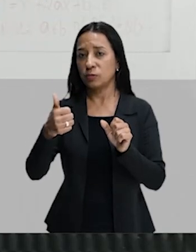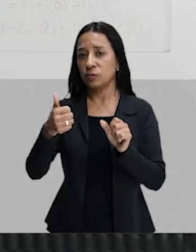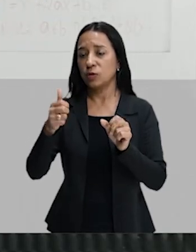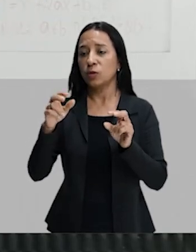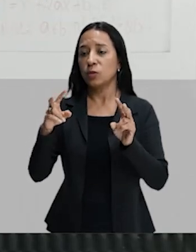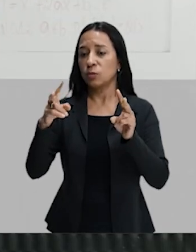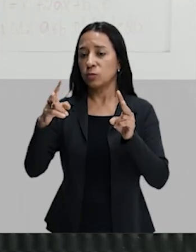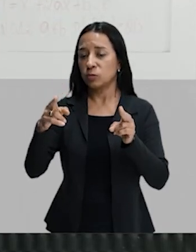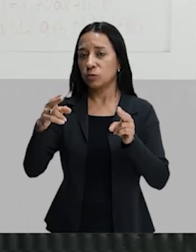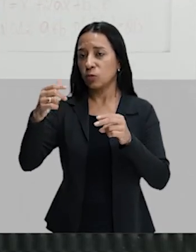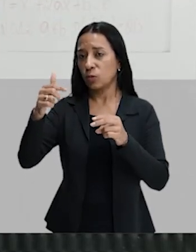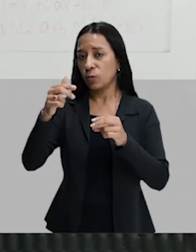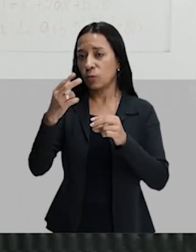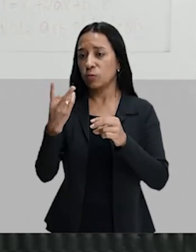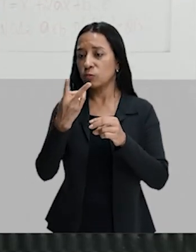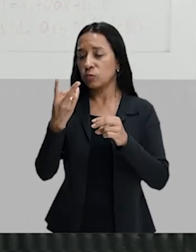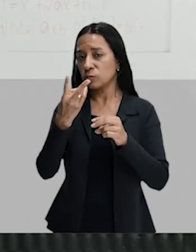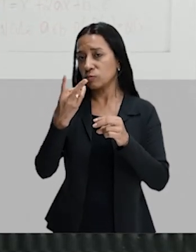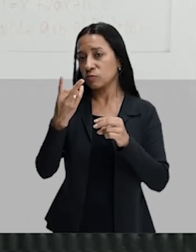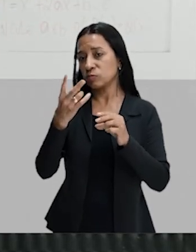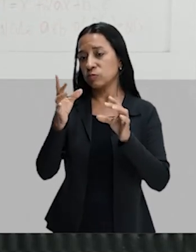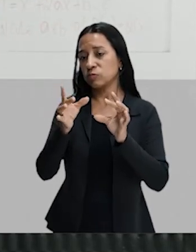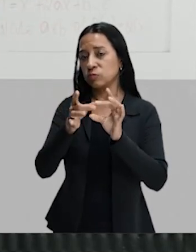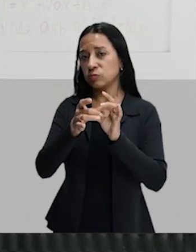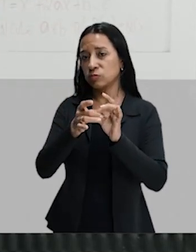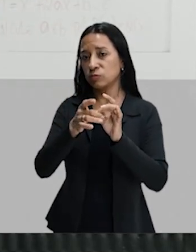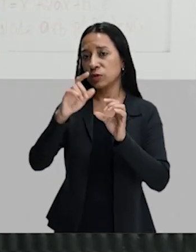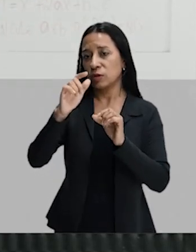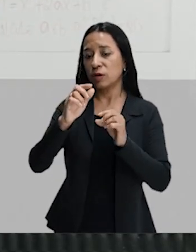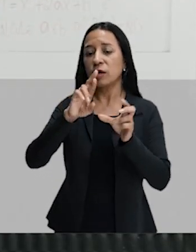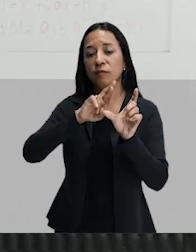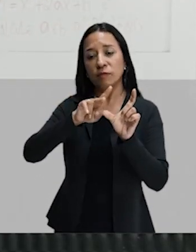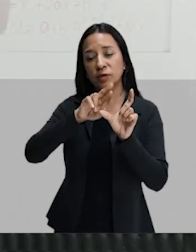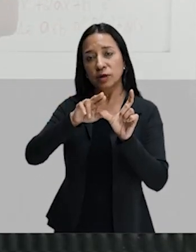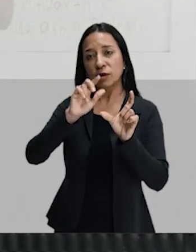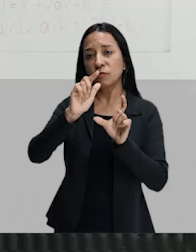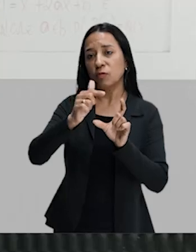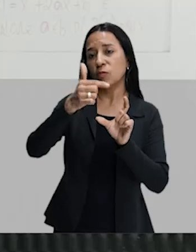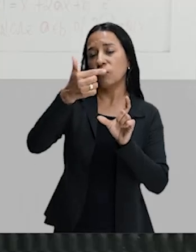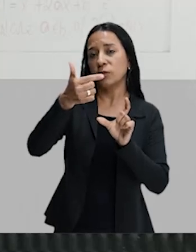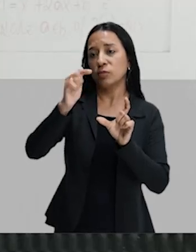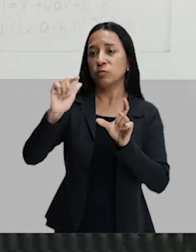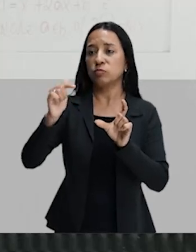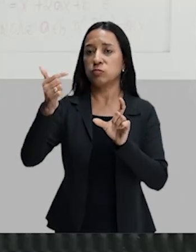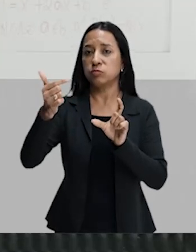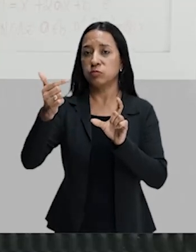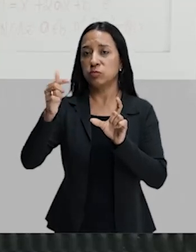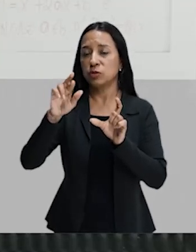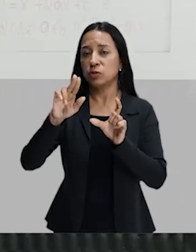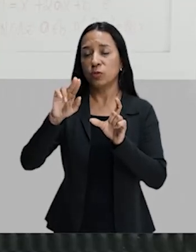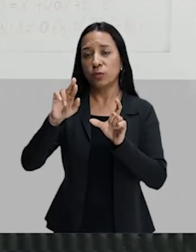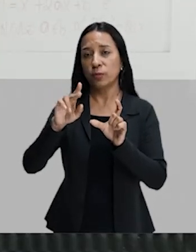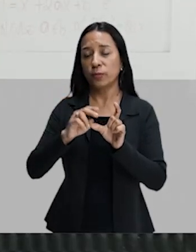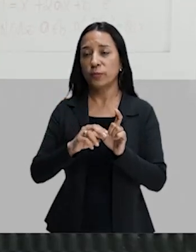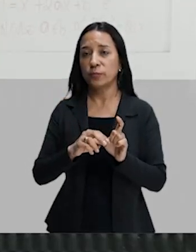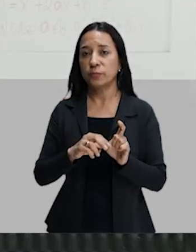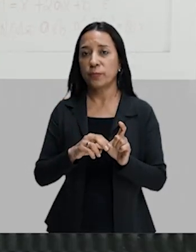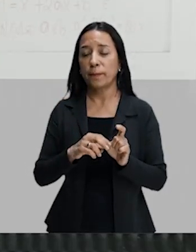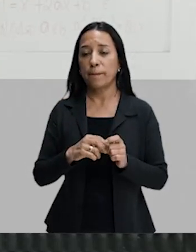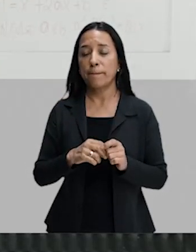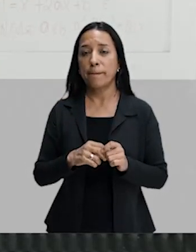estão ligados à variável que está elevada ao mesmo expoente. Tá? Isso que são